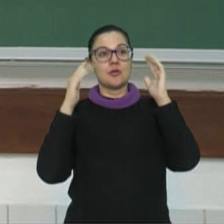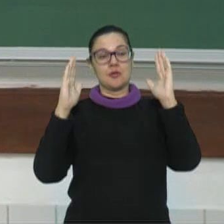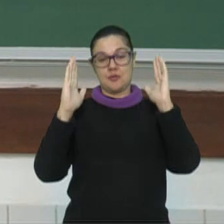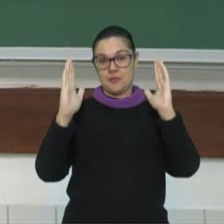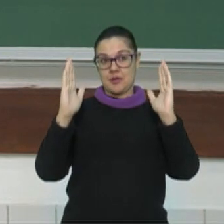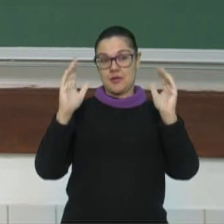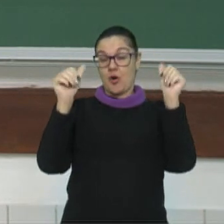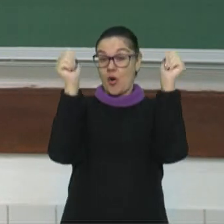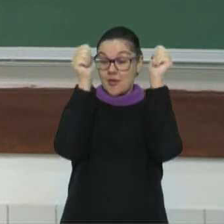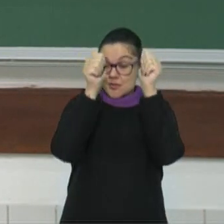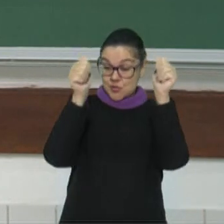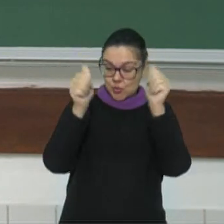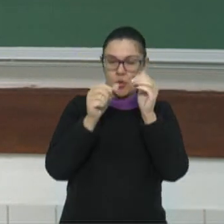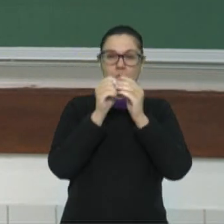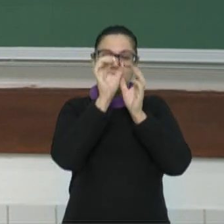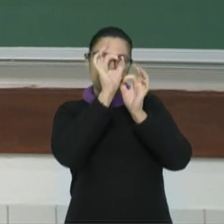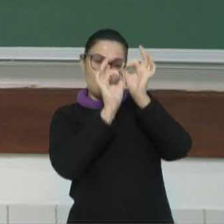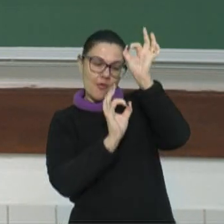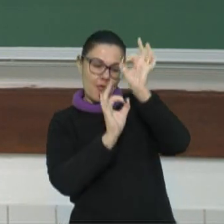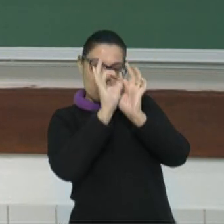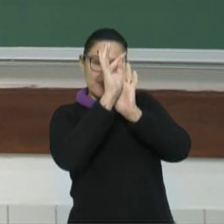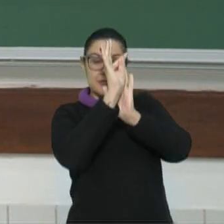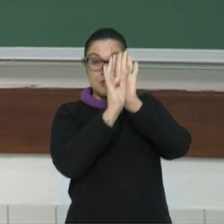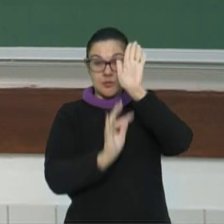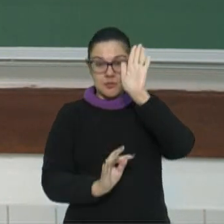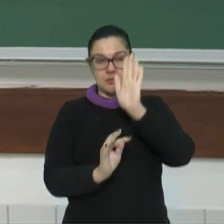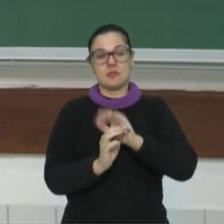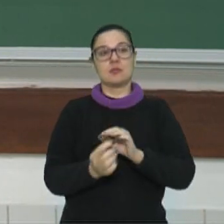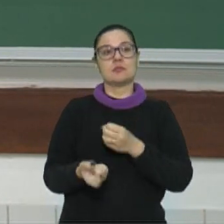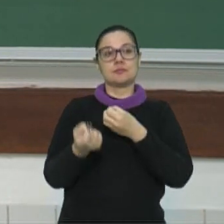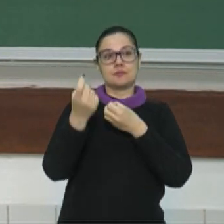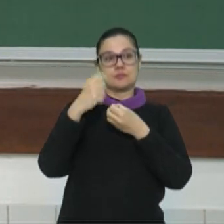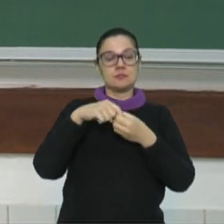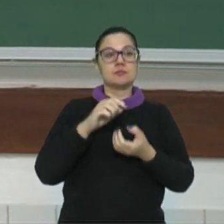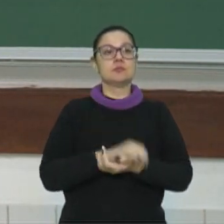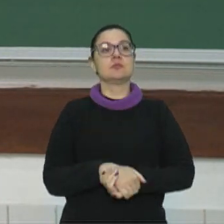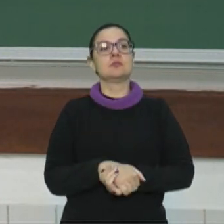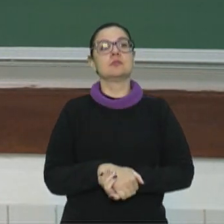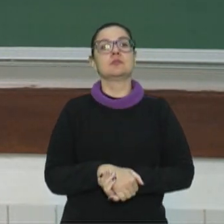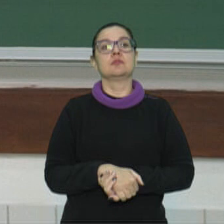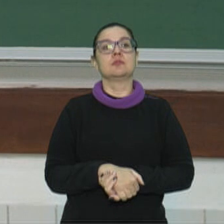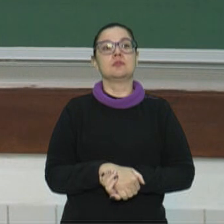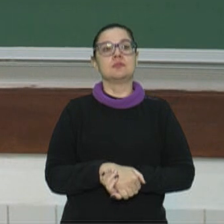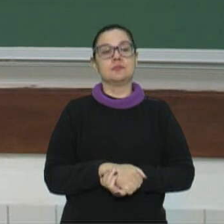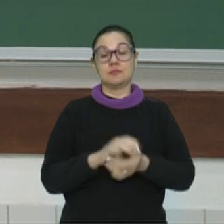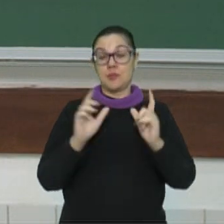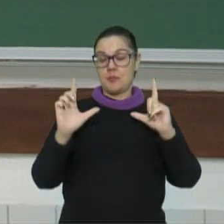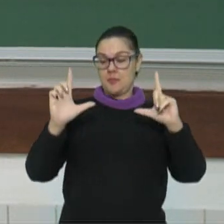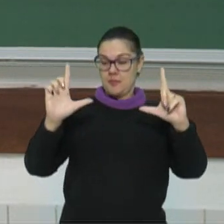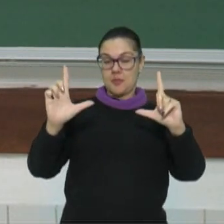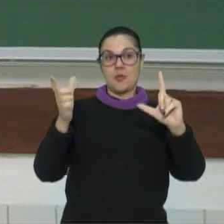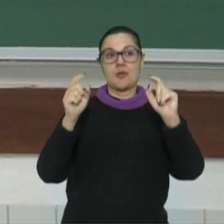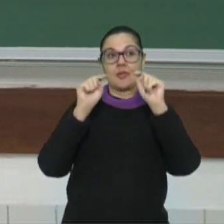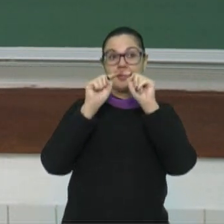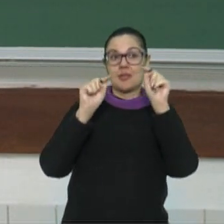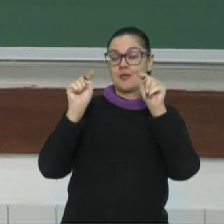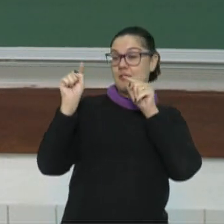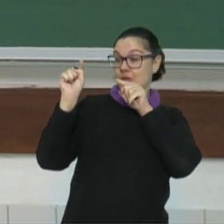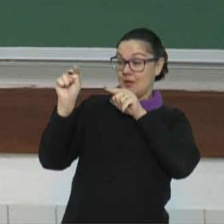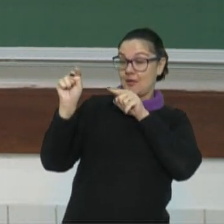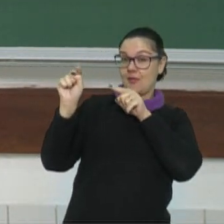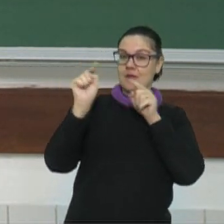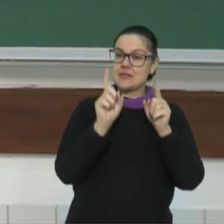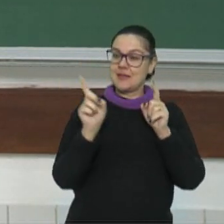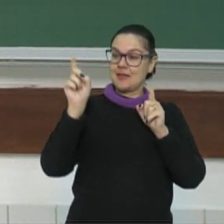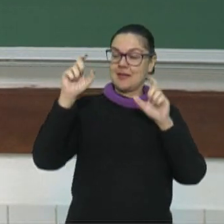falando da estrutura agora, como ela é, né? A gente está retomando algumas coisas. Então, primeiro tem a seçãozinha ali, ó, equilíbrio.